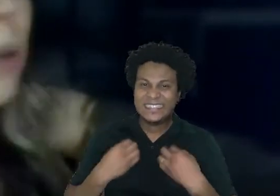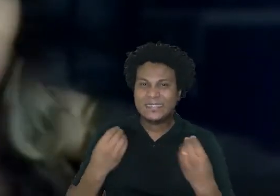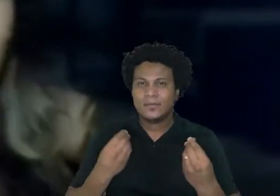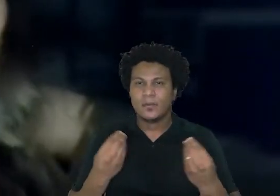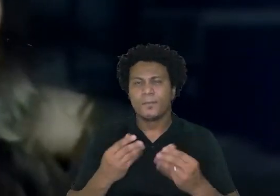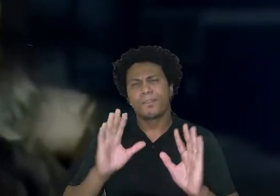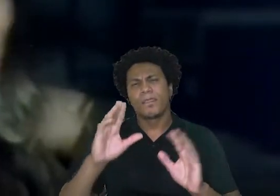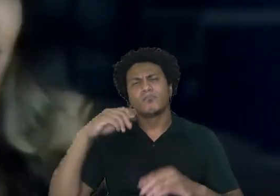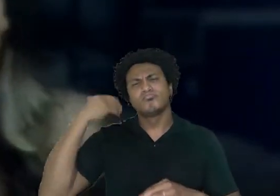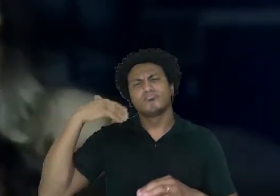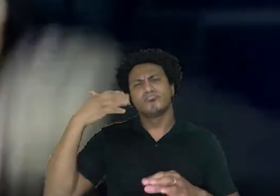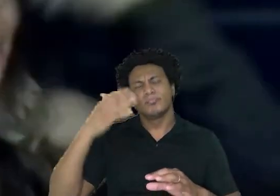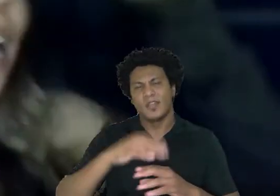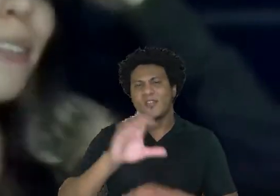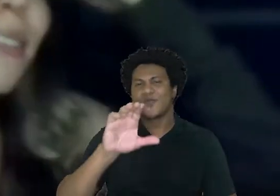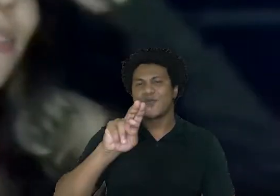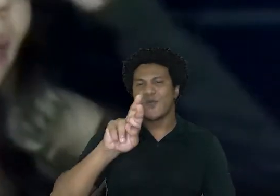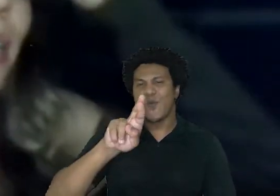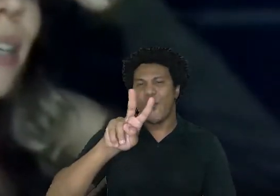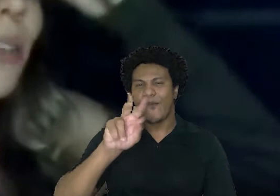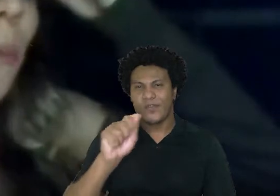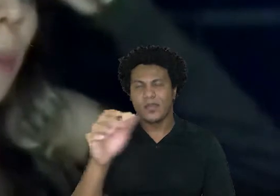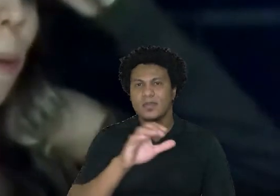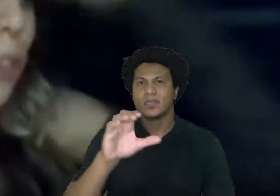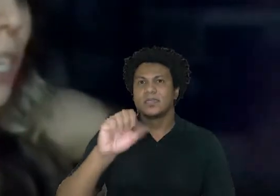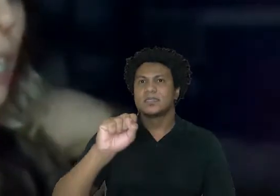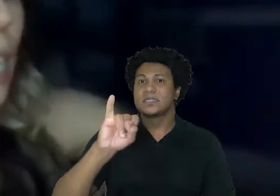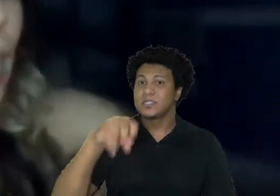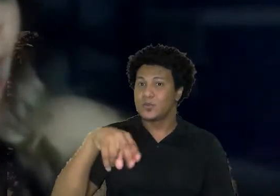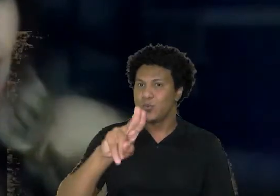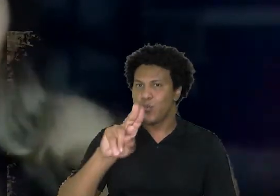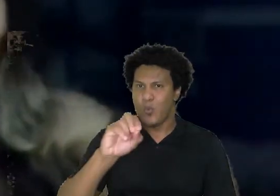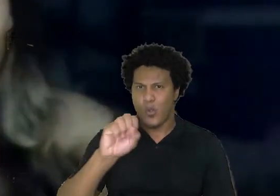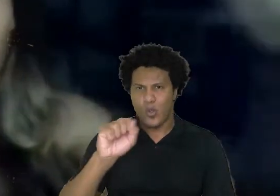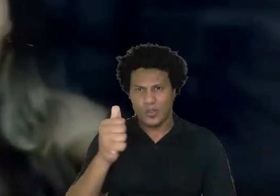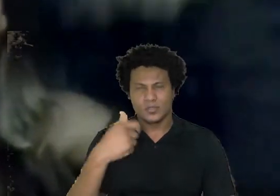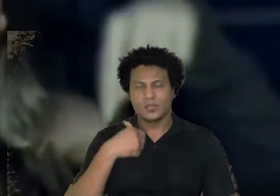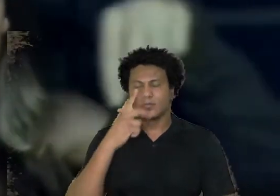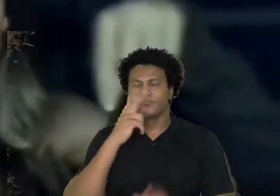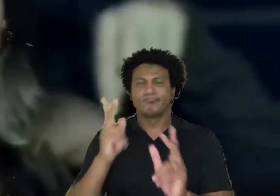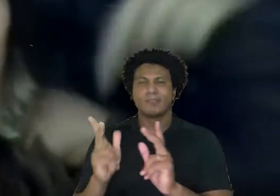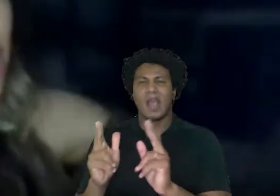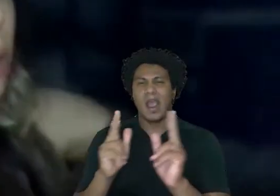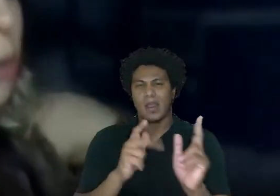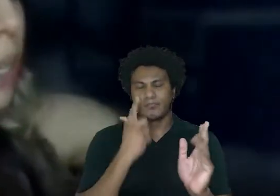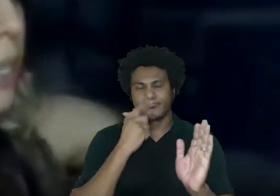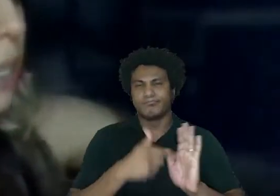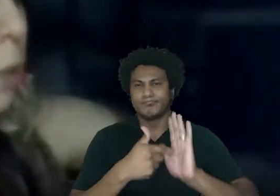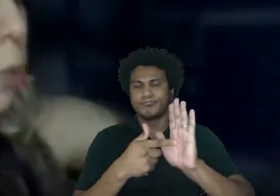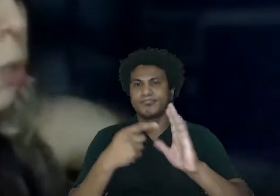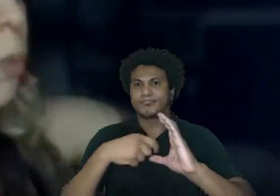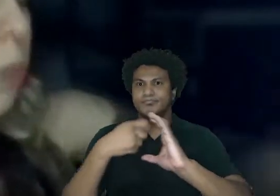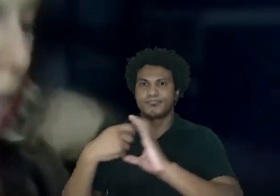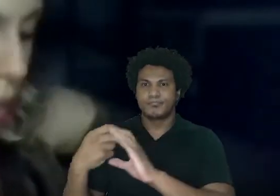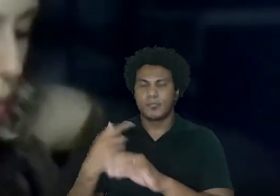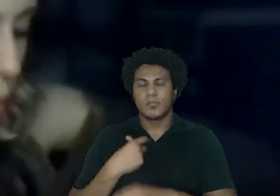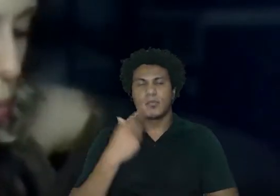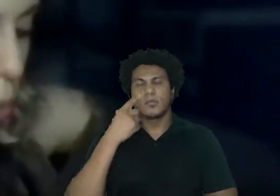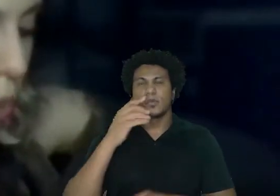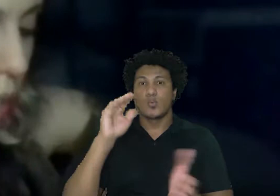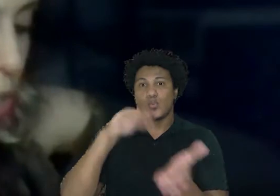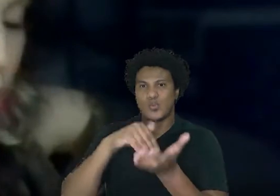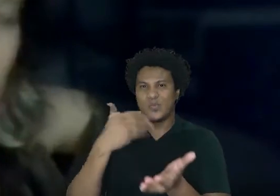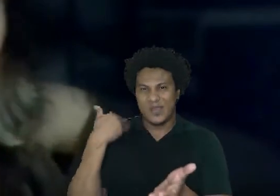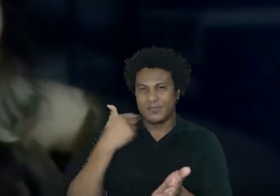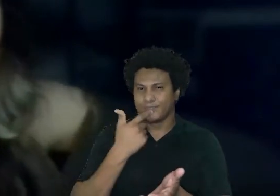pelo amor de Deus, para com isso. E eu ficava, mas gente, como que pode? E aí, logo em seguida, no Curva Sinuosa, que foi esse último